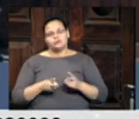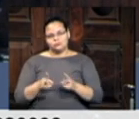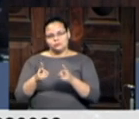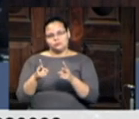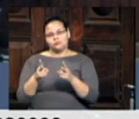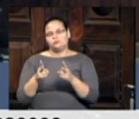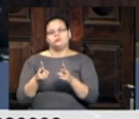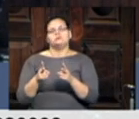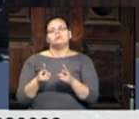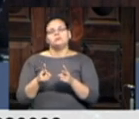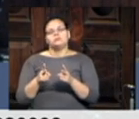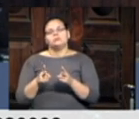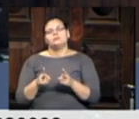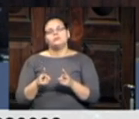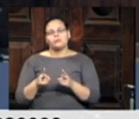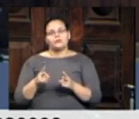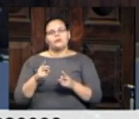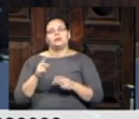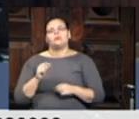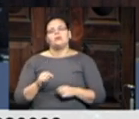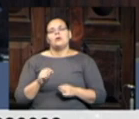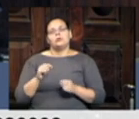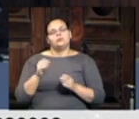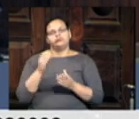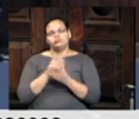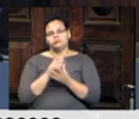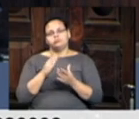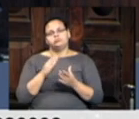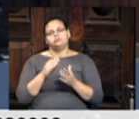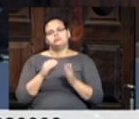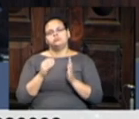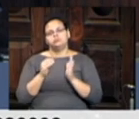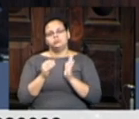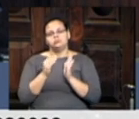permanecer esta sentença